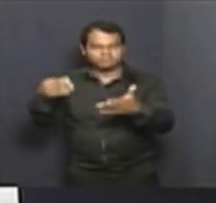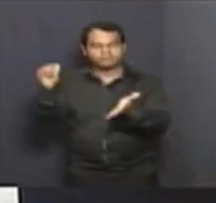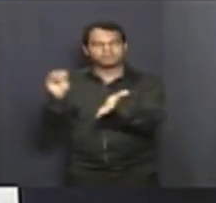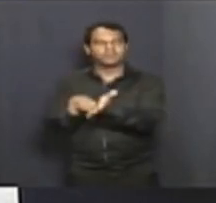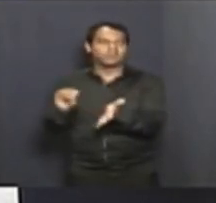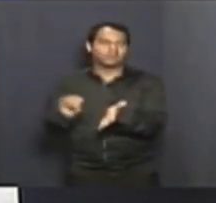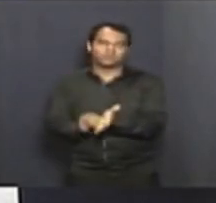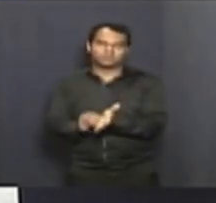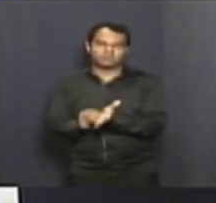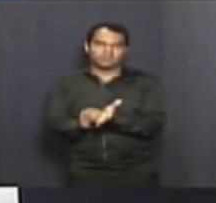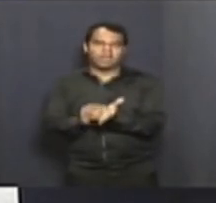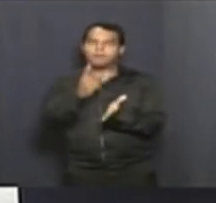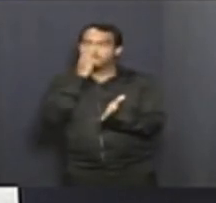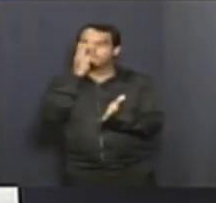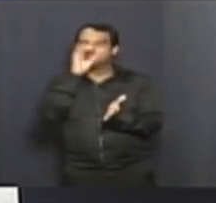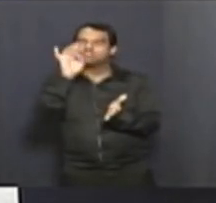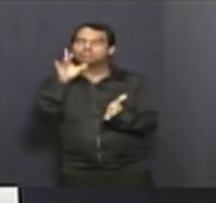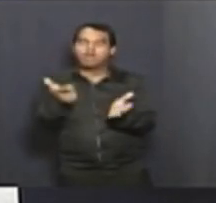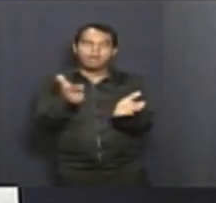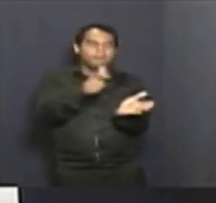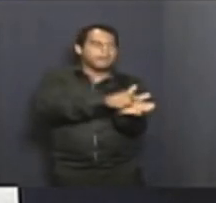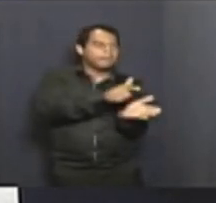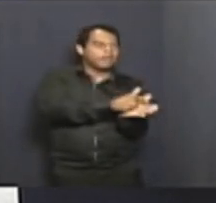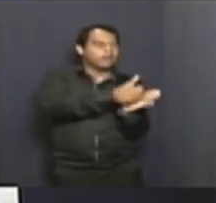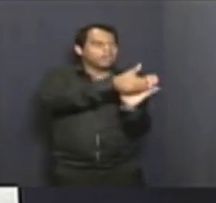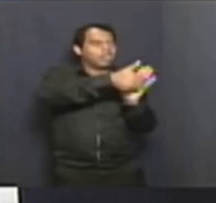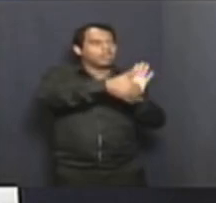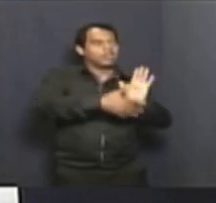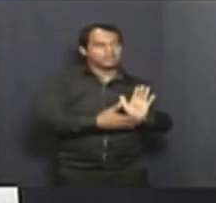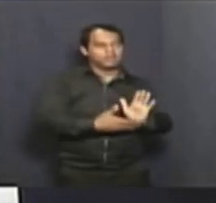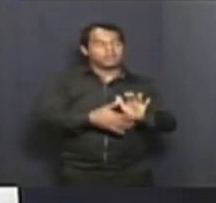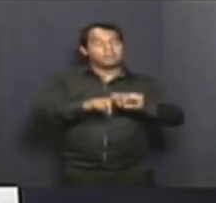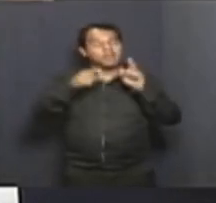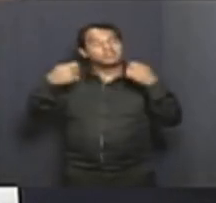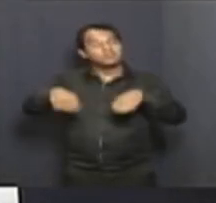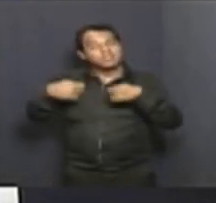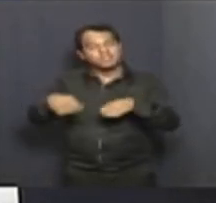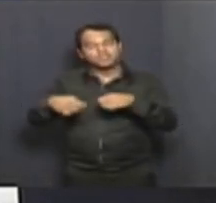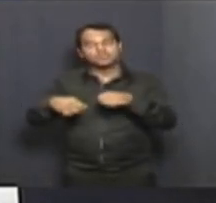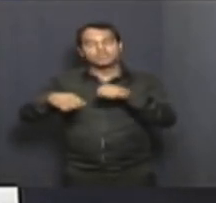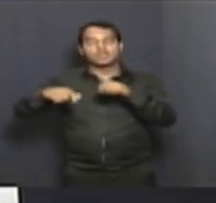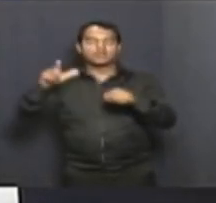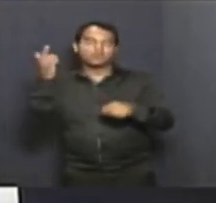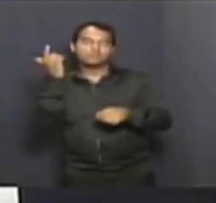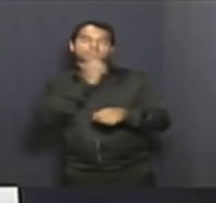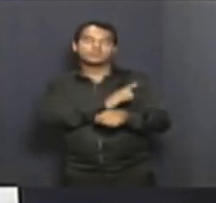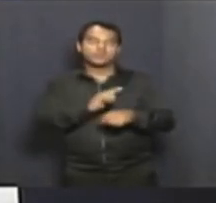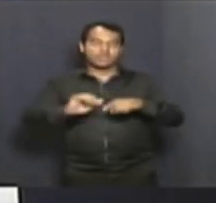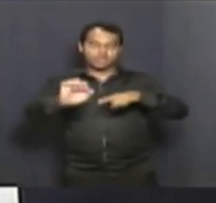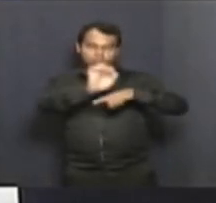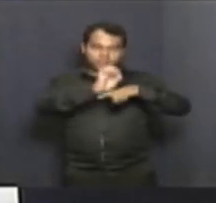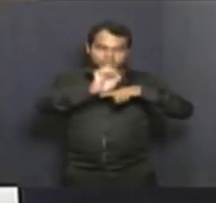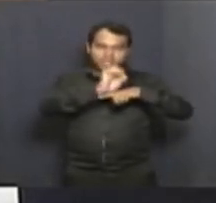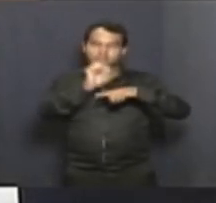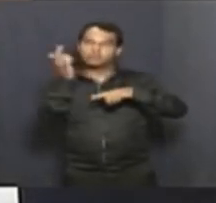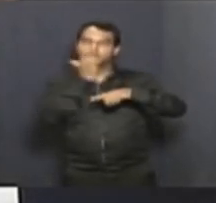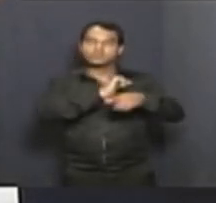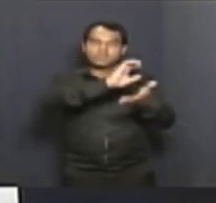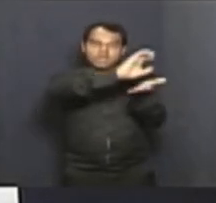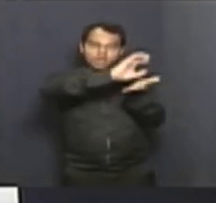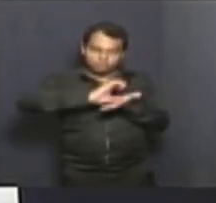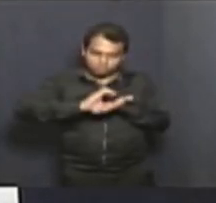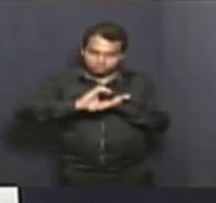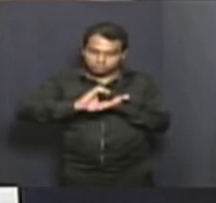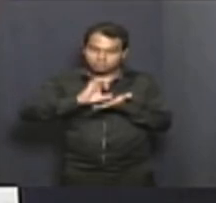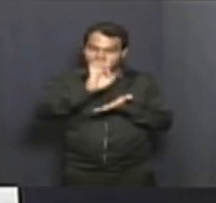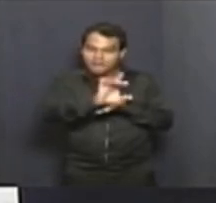regionalização fazê lo através dos consórcios intermunicipais onde o estado aporte recurso ter capta